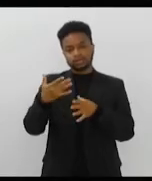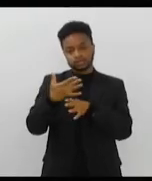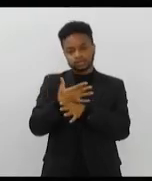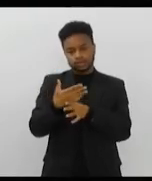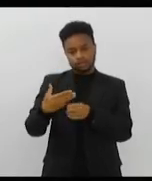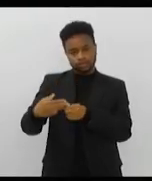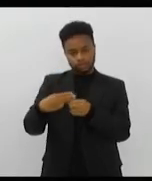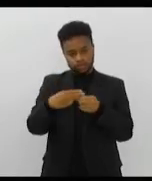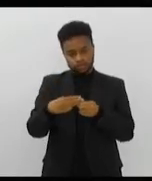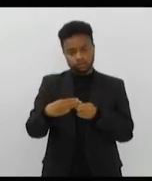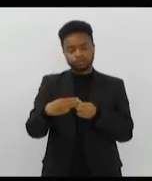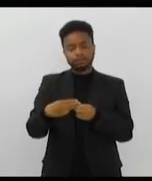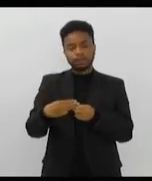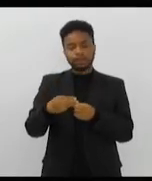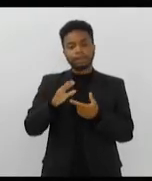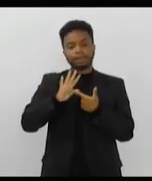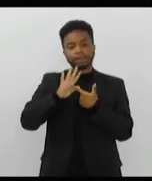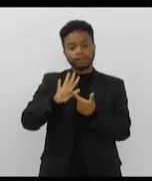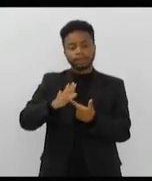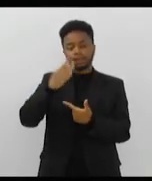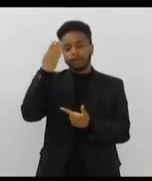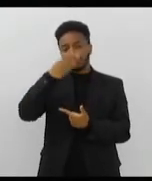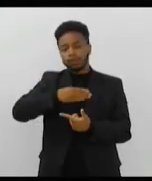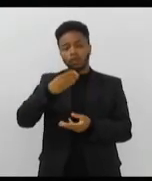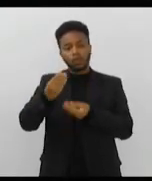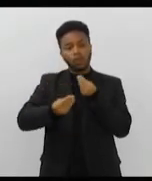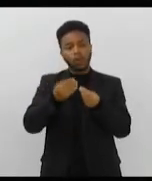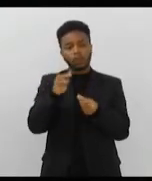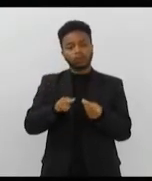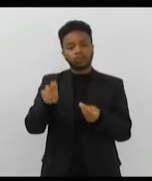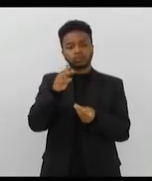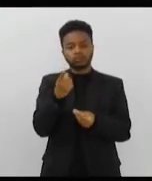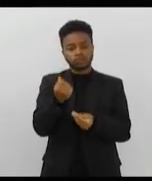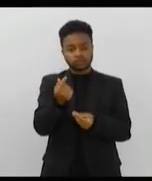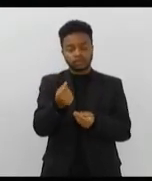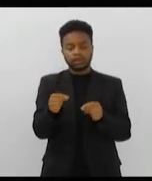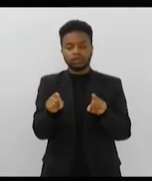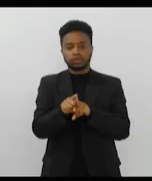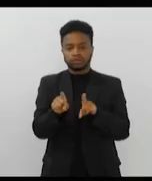beneficiários prestar contas dos recursos recebidos